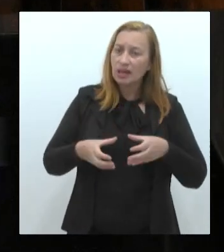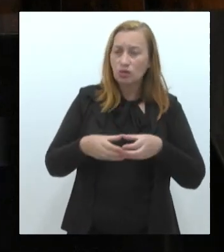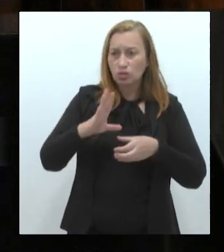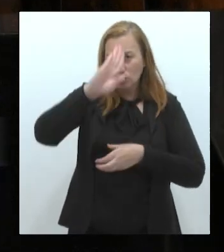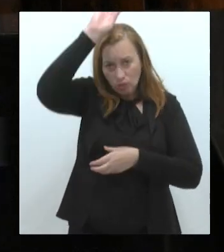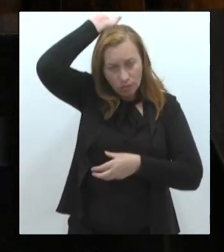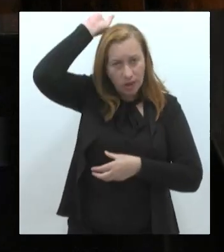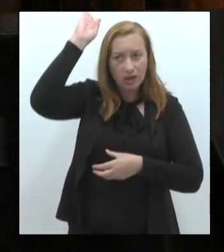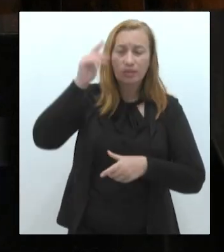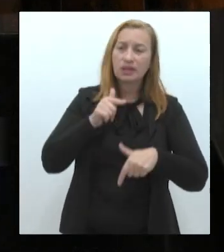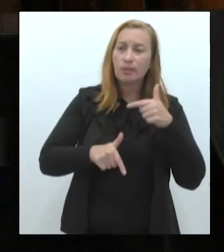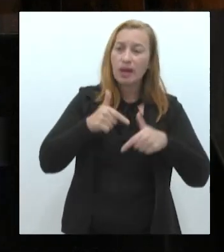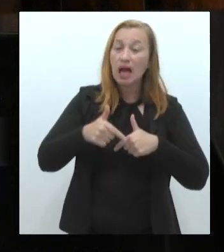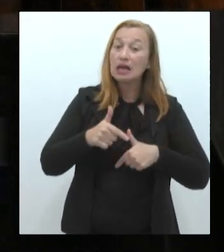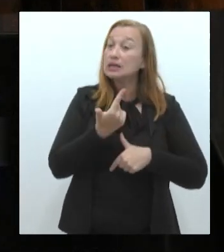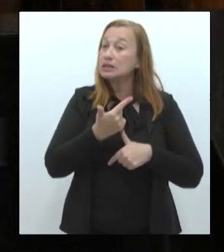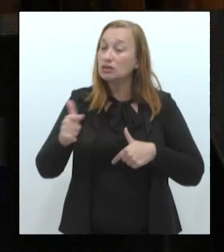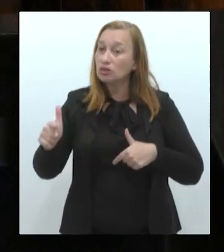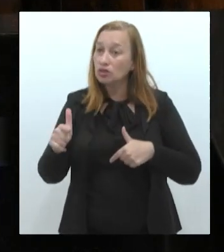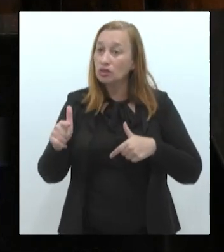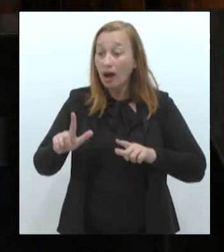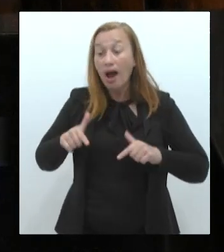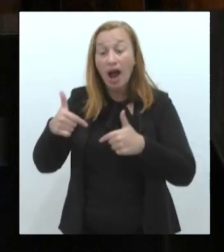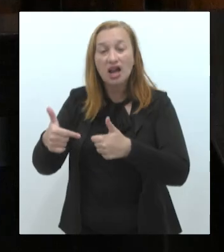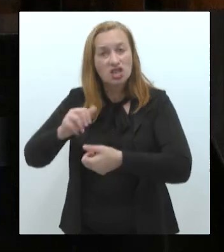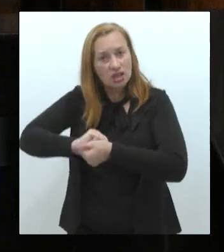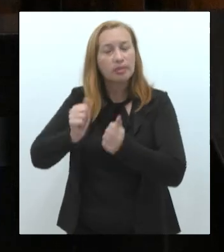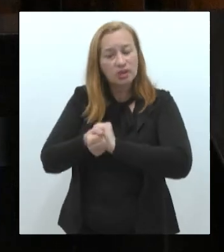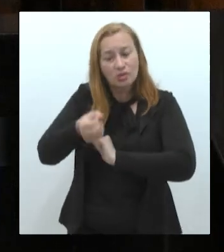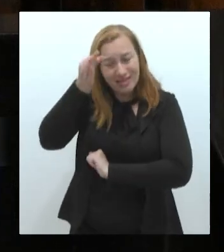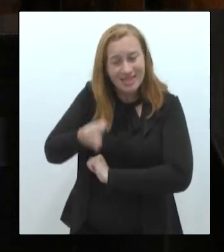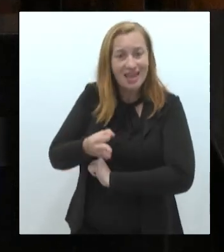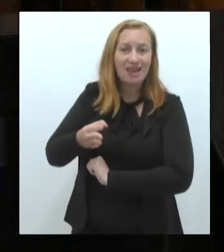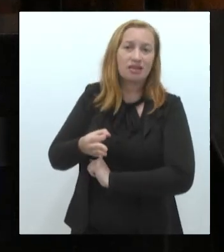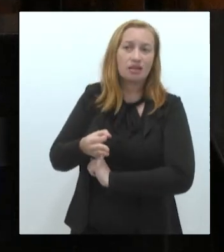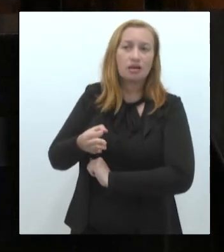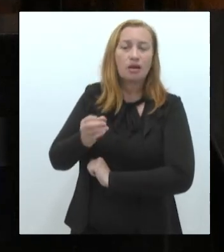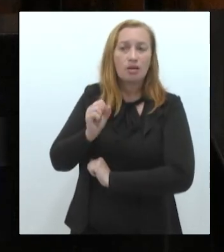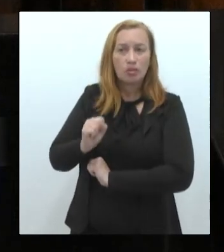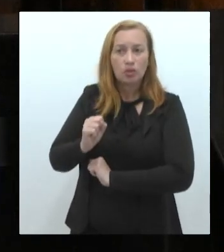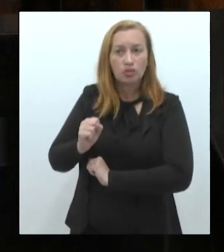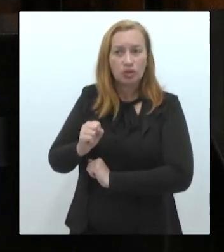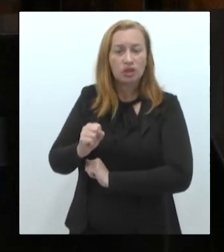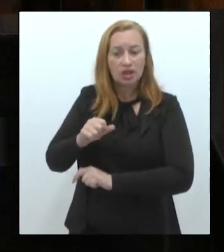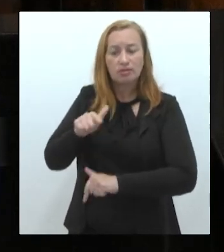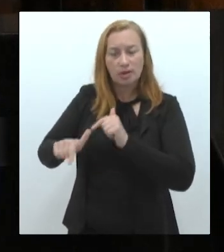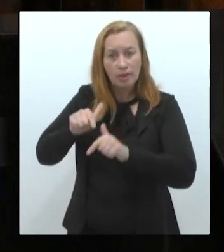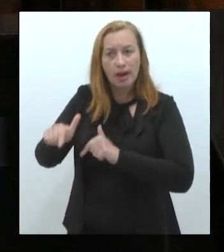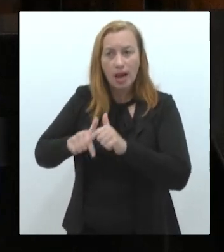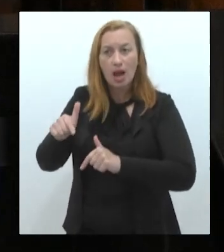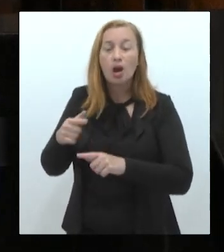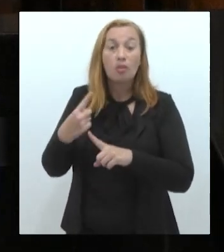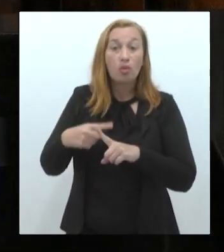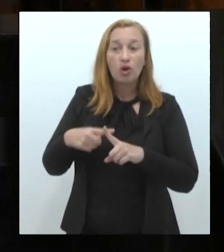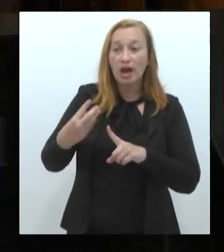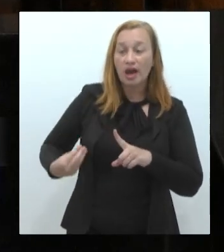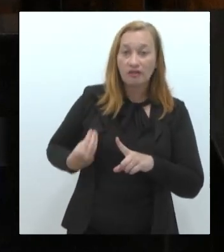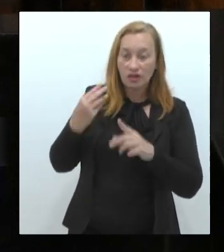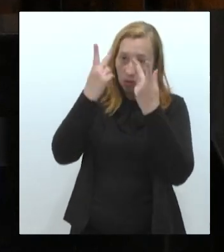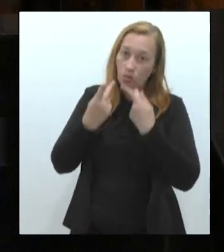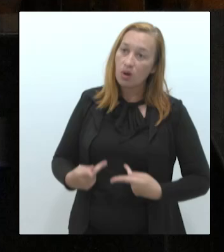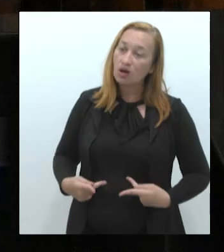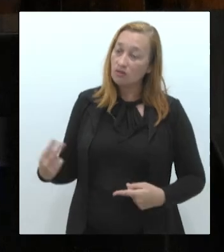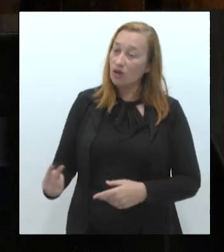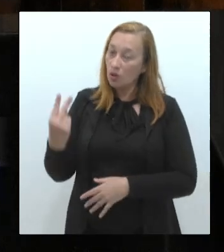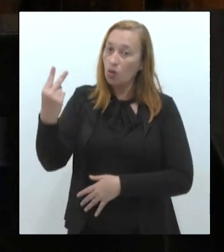Bombeiros e, se não tiver, trate de fazer as adaptações necessárias para tê-las, porque a vida humana é